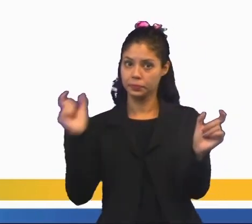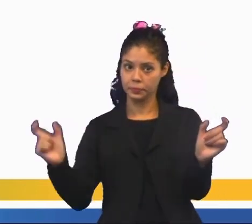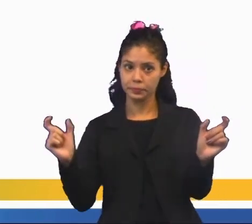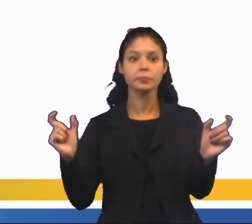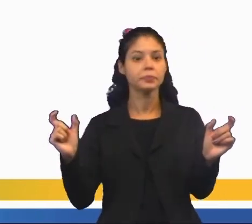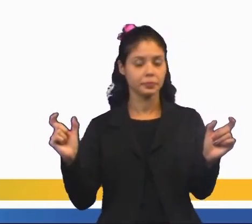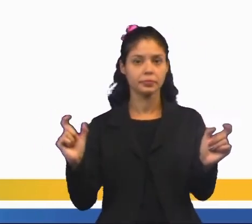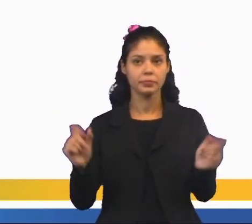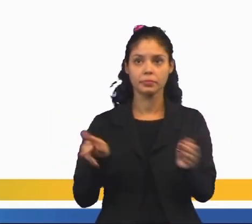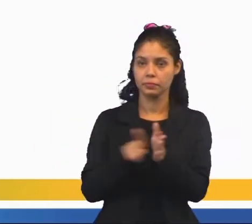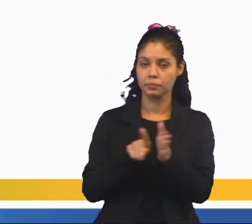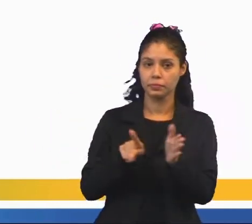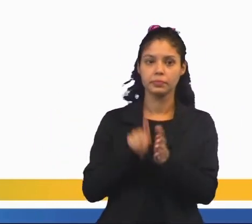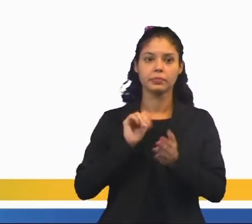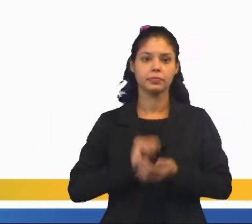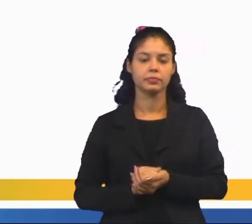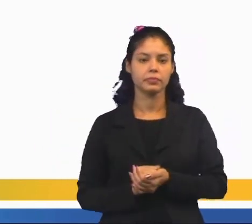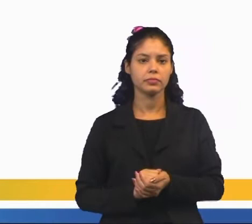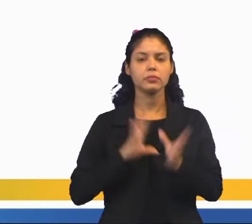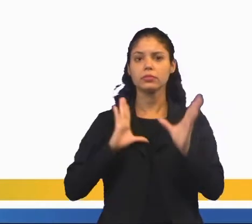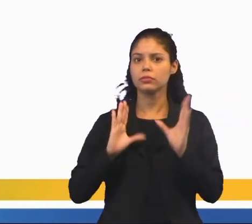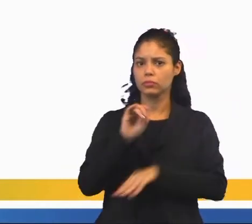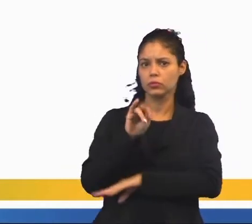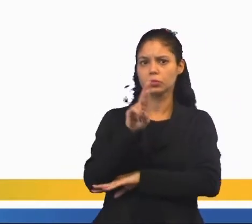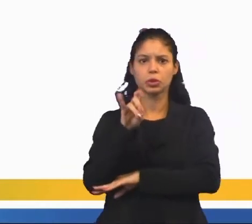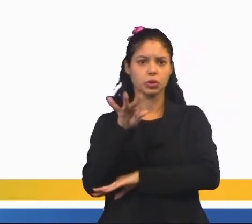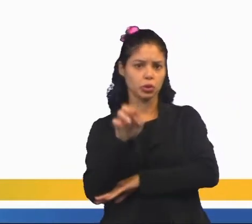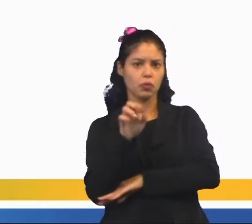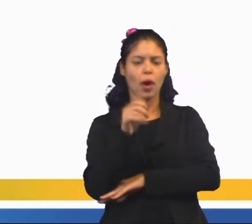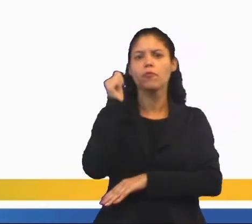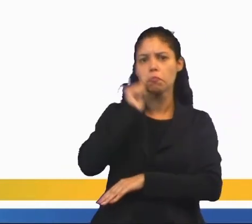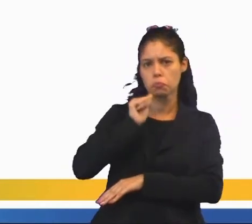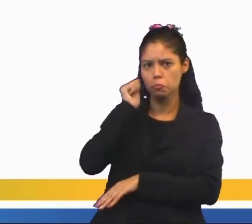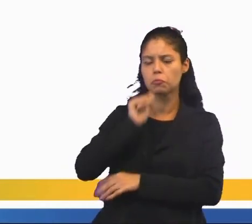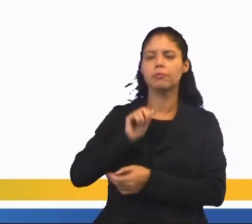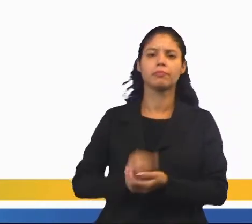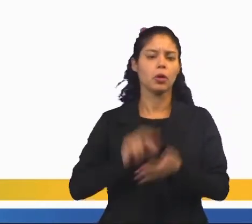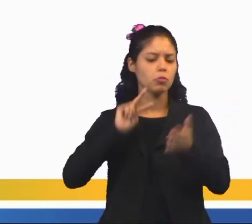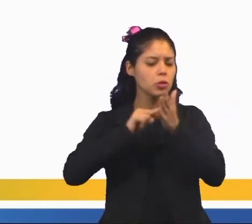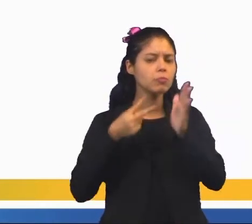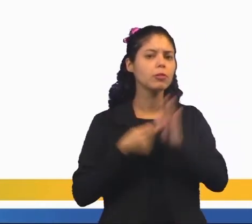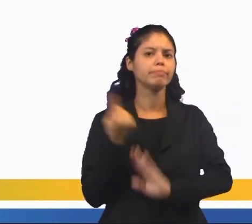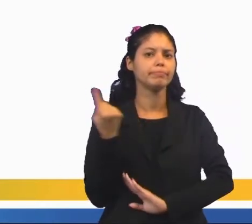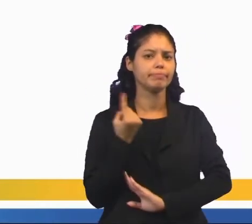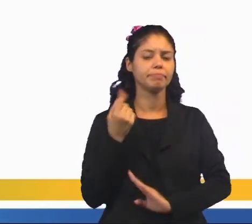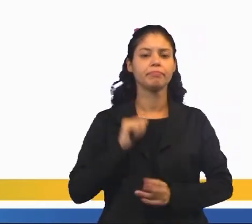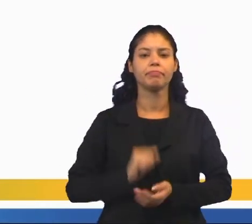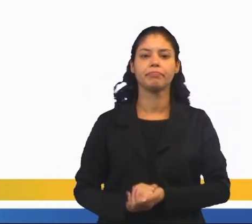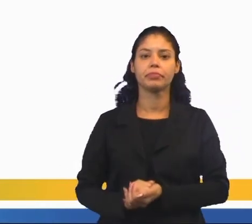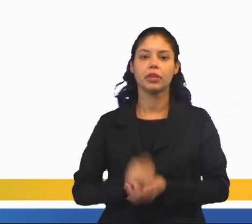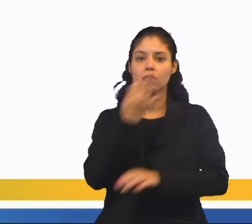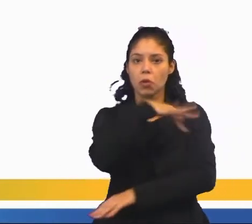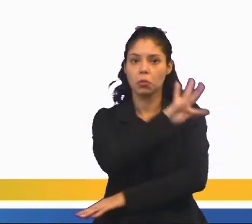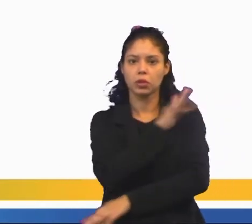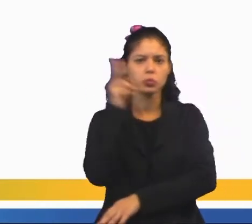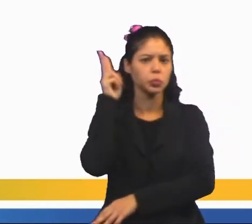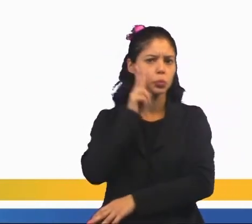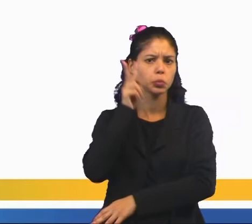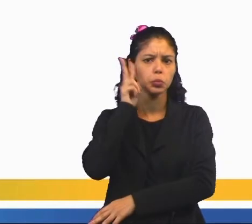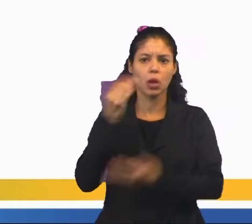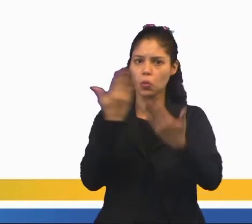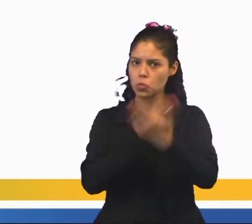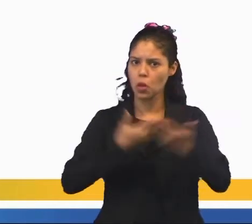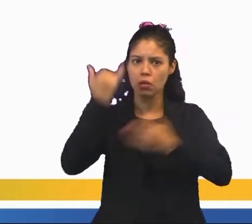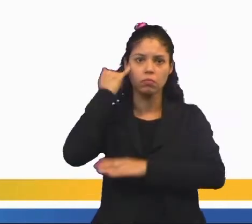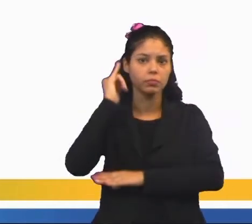silábica, corretamente. É um substantivo feminino. Primeiro significado: faculdade de lembrar